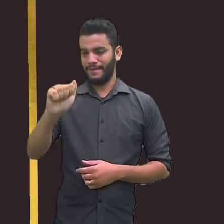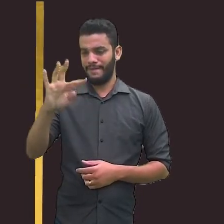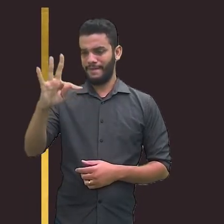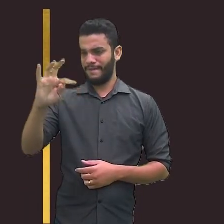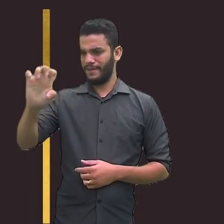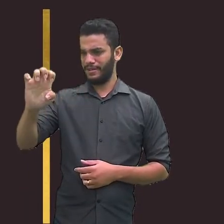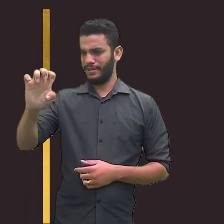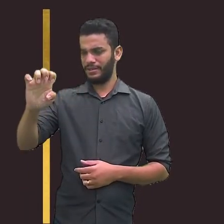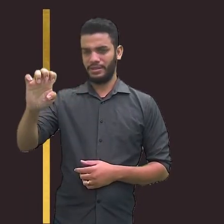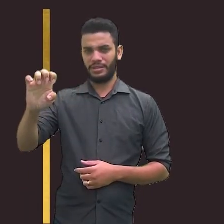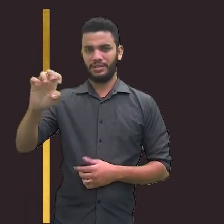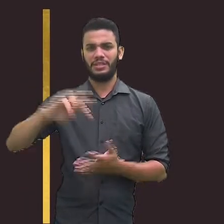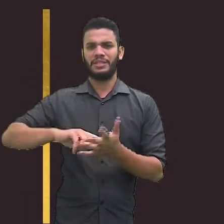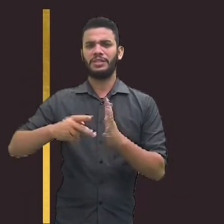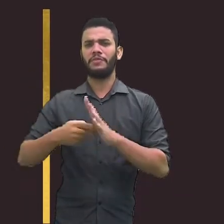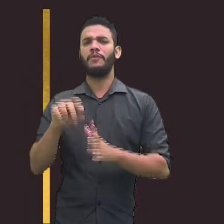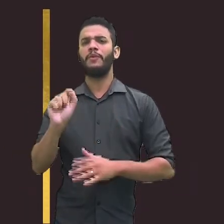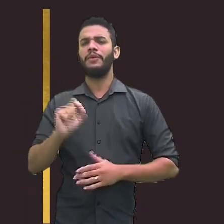pensar.